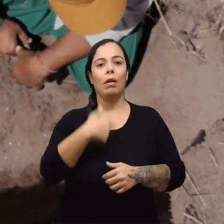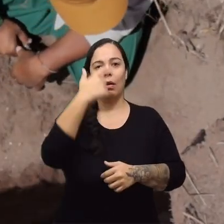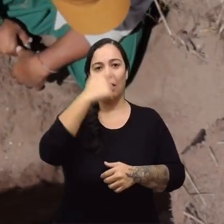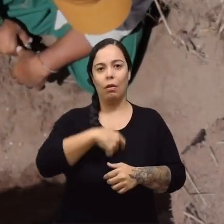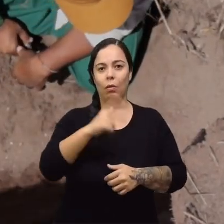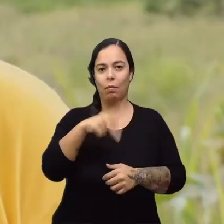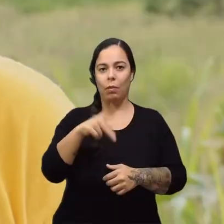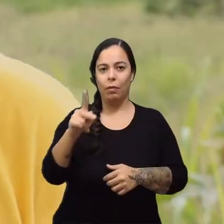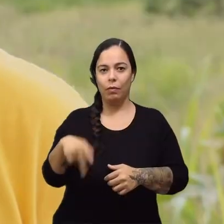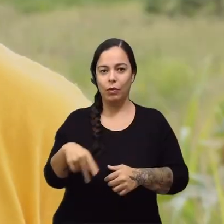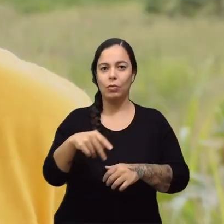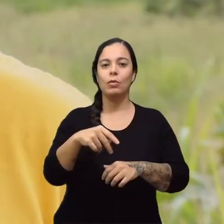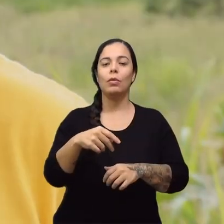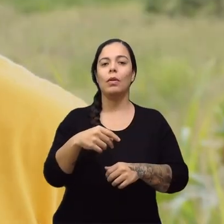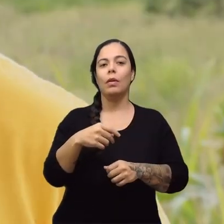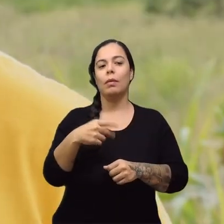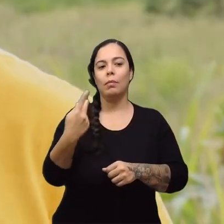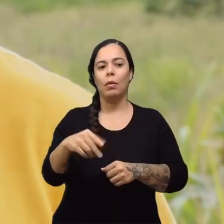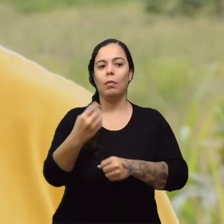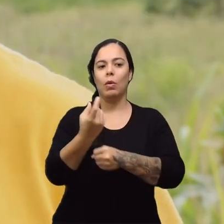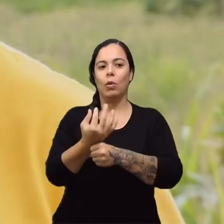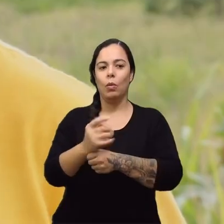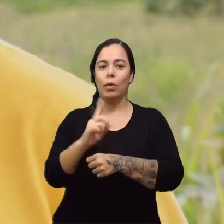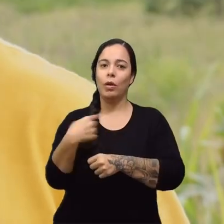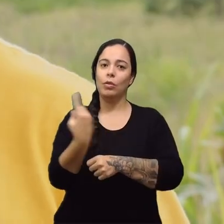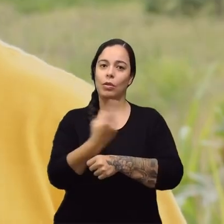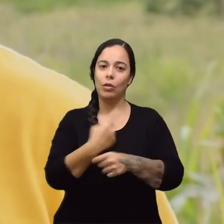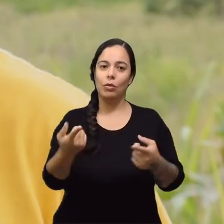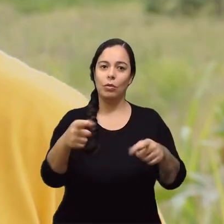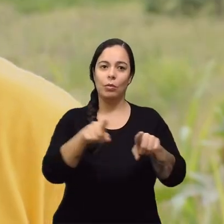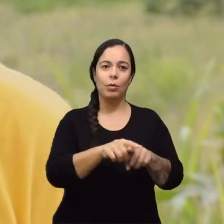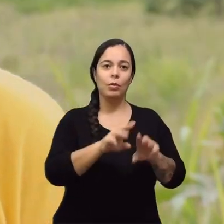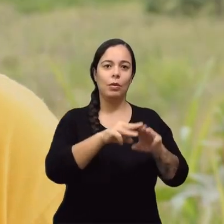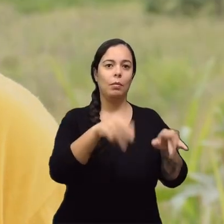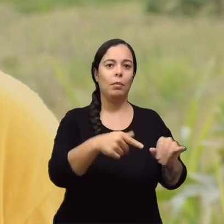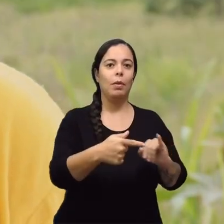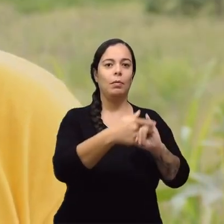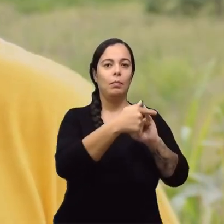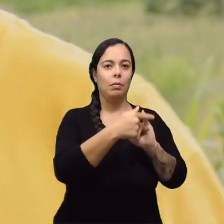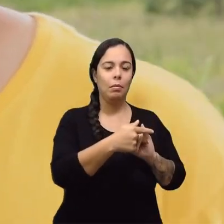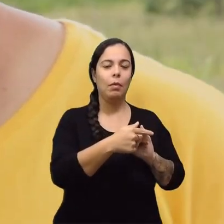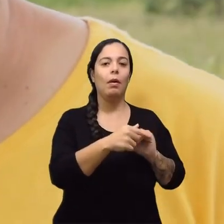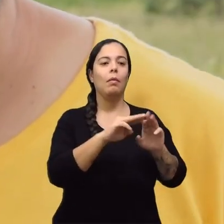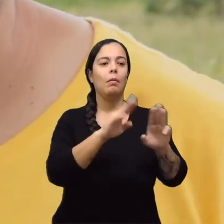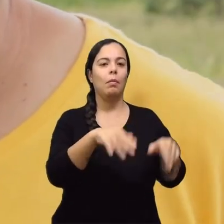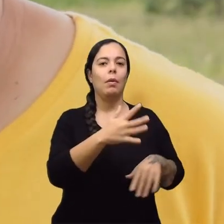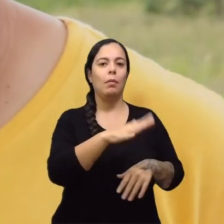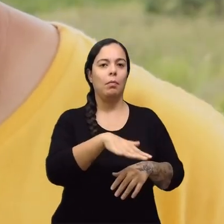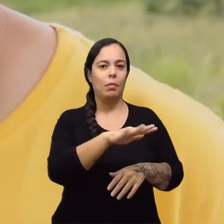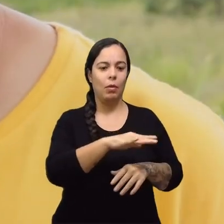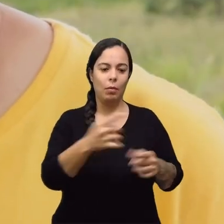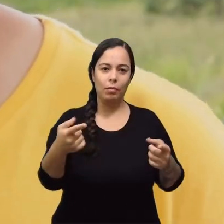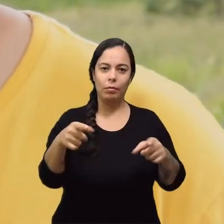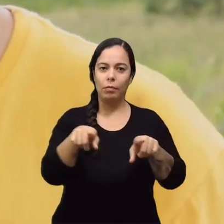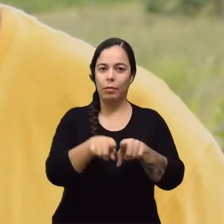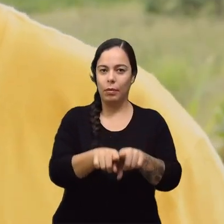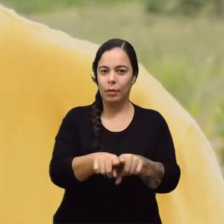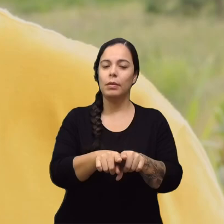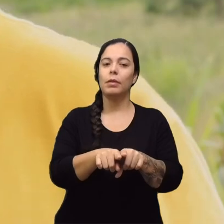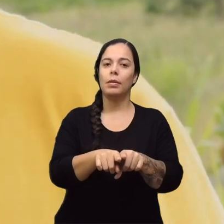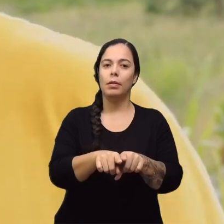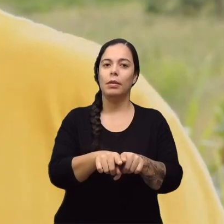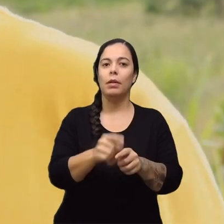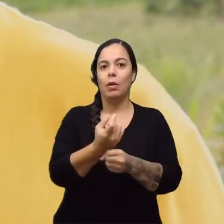da UERJ. Nós estamos trabalhando em uma parceria com o MAI, né, o Museu de Arqueologia de Itaipu. Essa parceria, via UERJ,